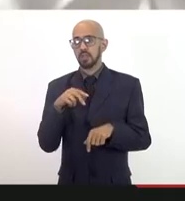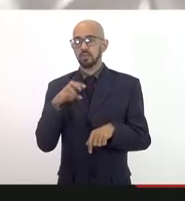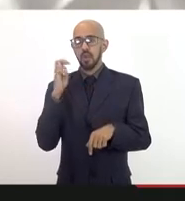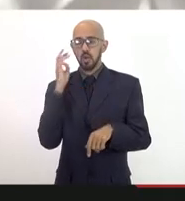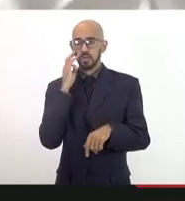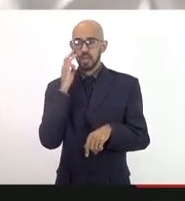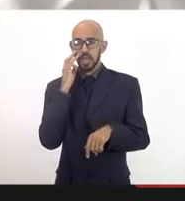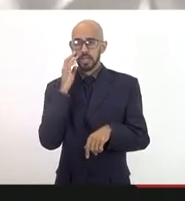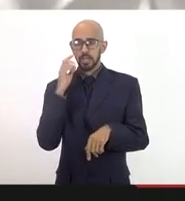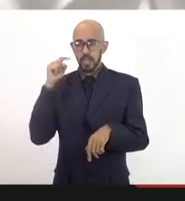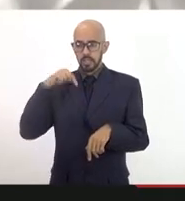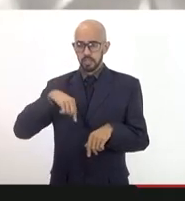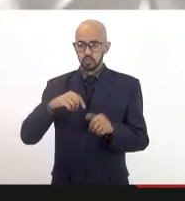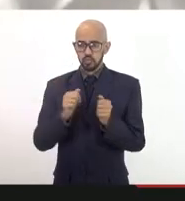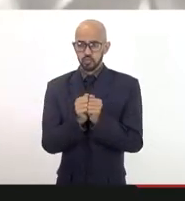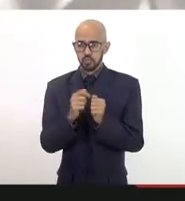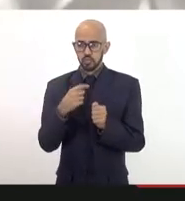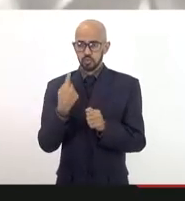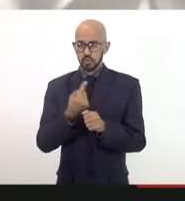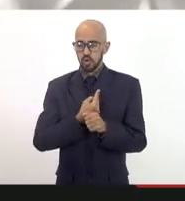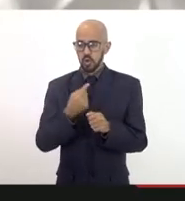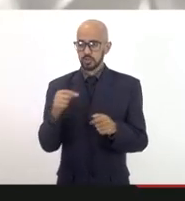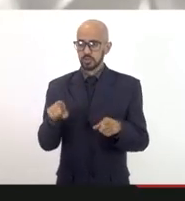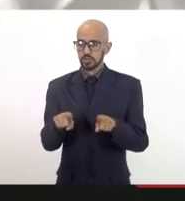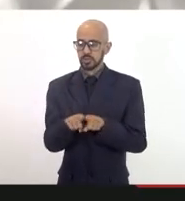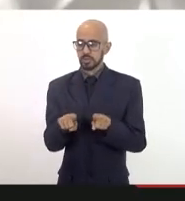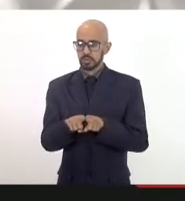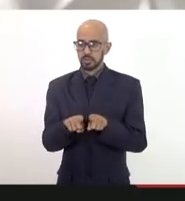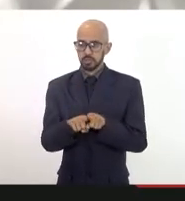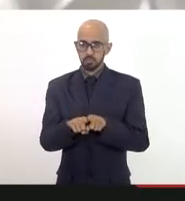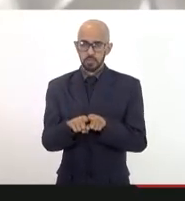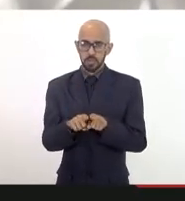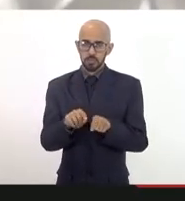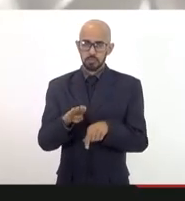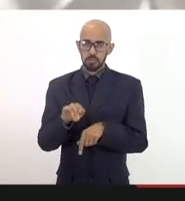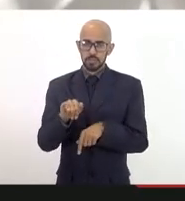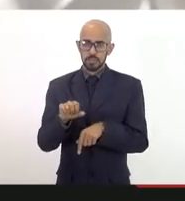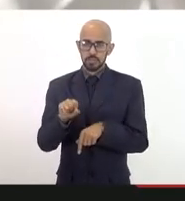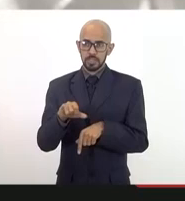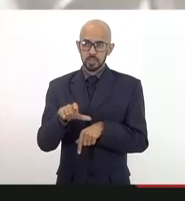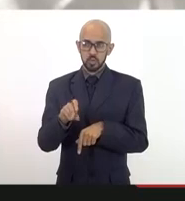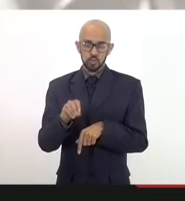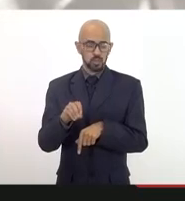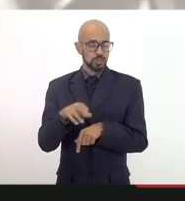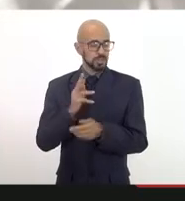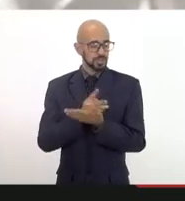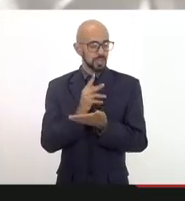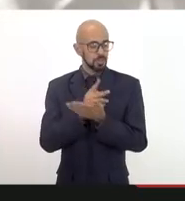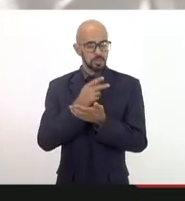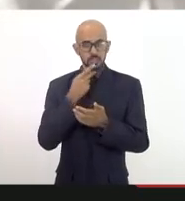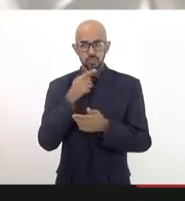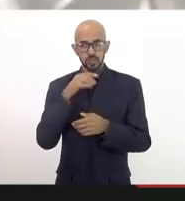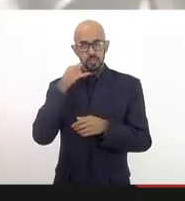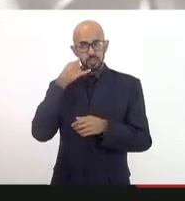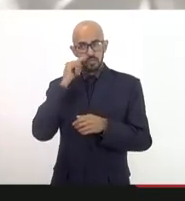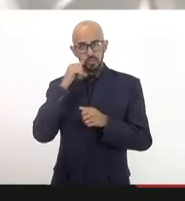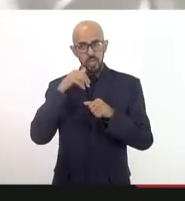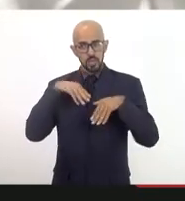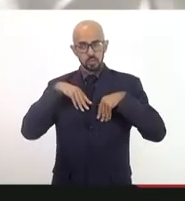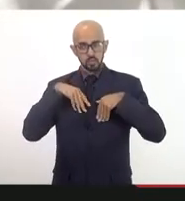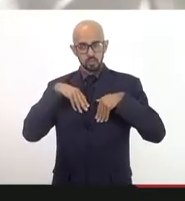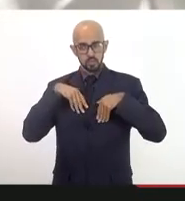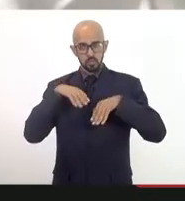Quero dizer, Carlos Basílio, que quando a gente pensa no Fórum de Tuberculose, a gente sempre pensa em você, porque você é uma pessoa muito próxima a